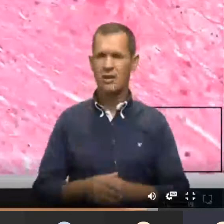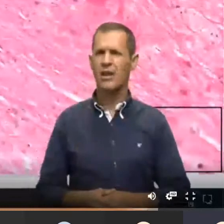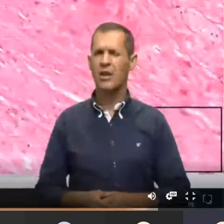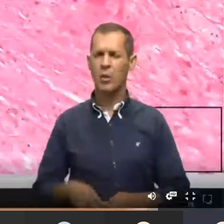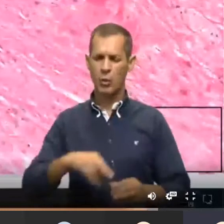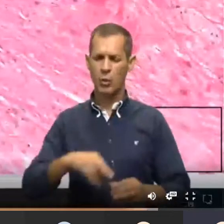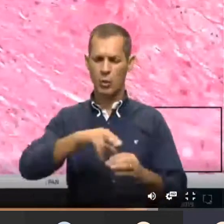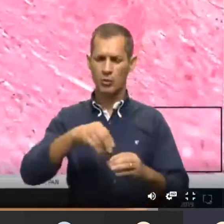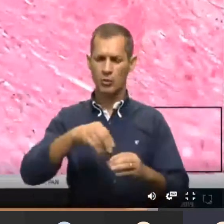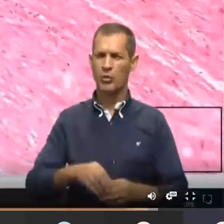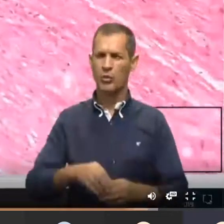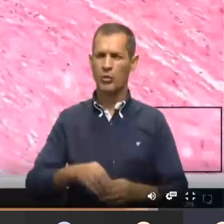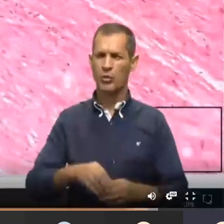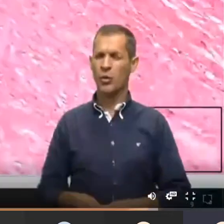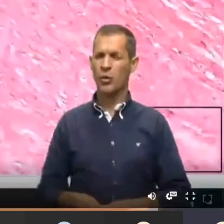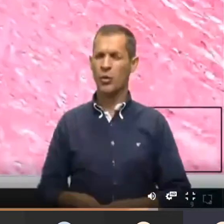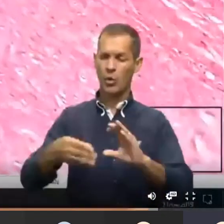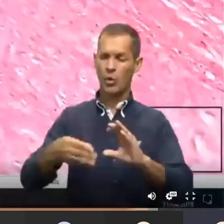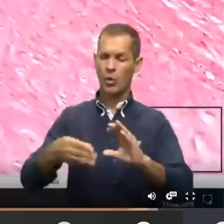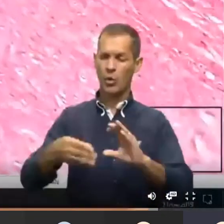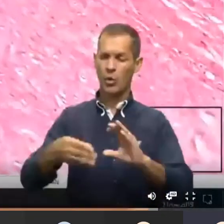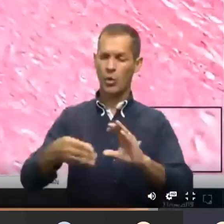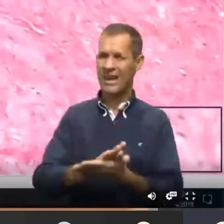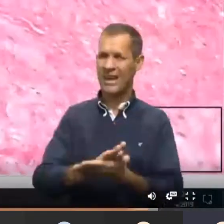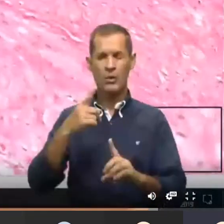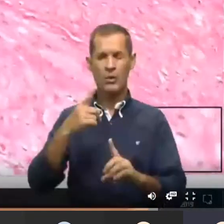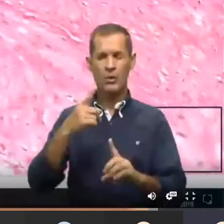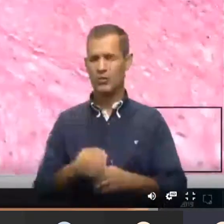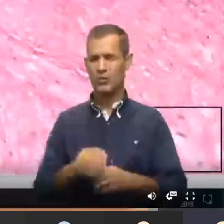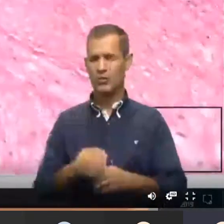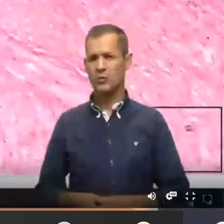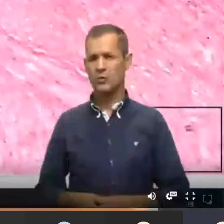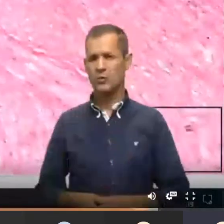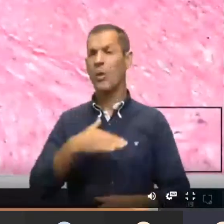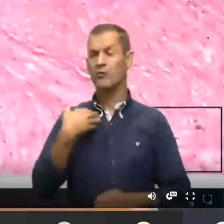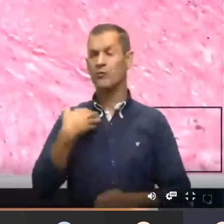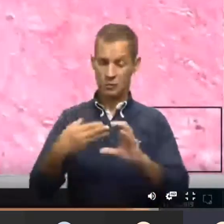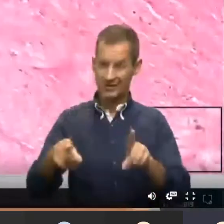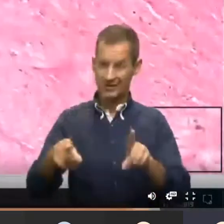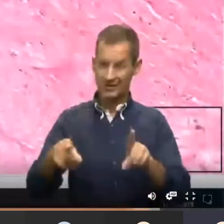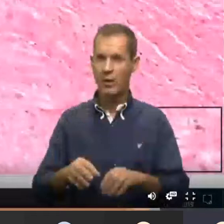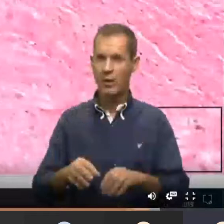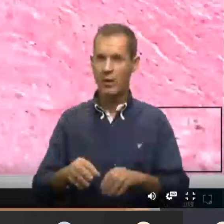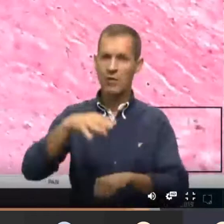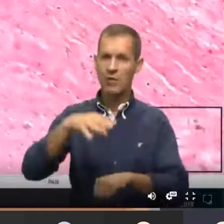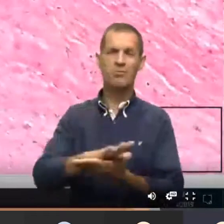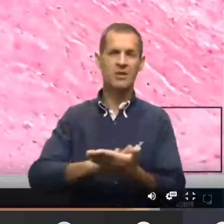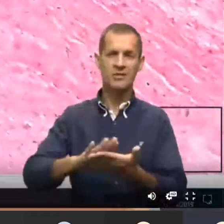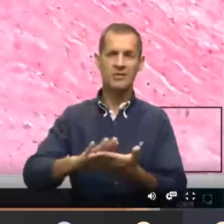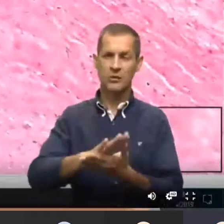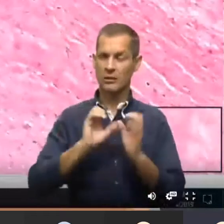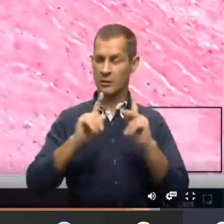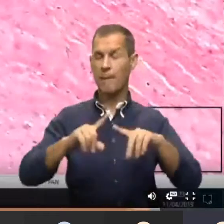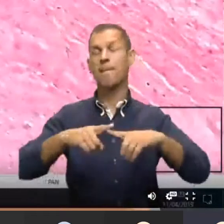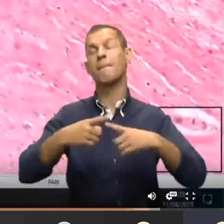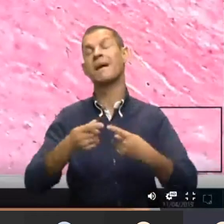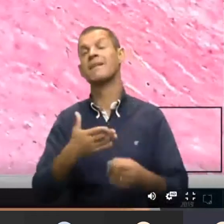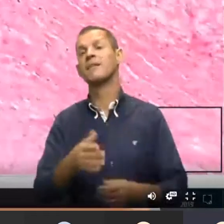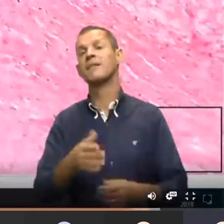observa núcleo fora da célula, não tem nenhum tipo de processo necrótico, muito menos processo inflamatório,